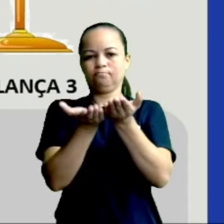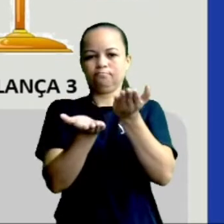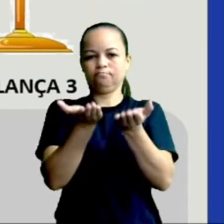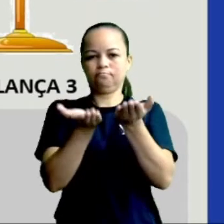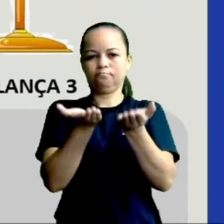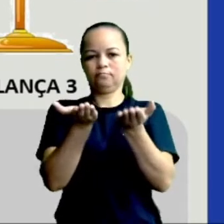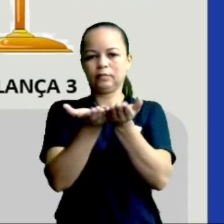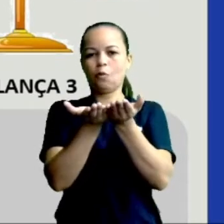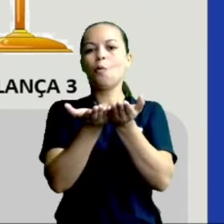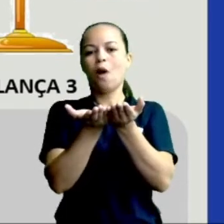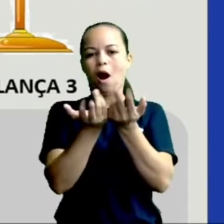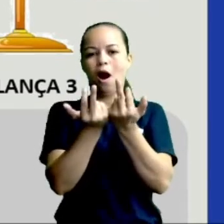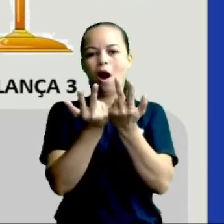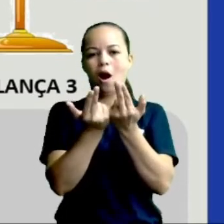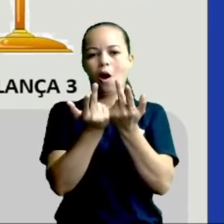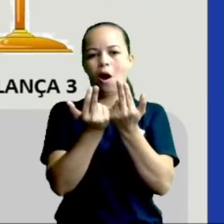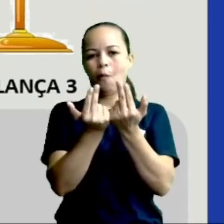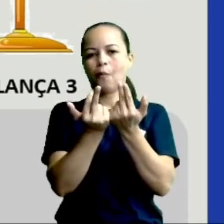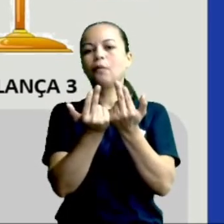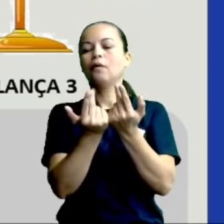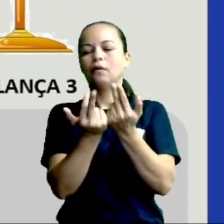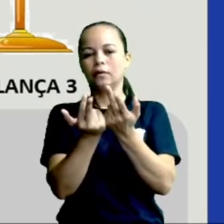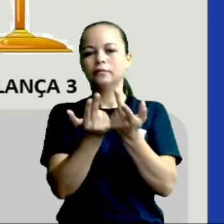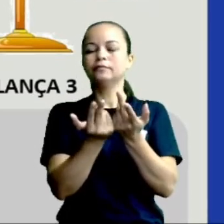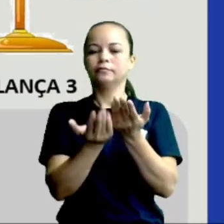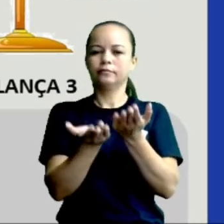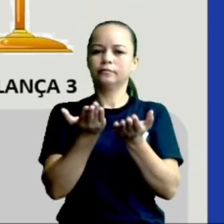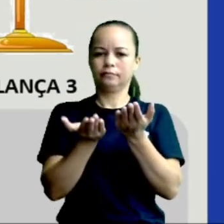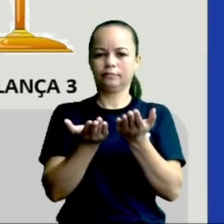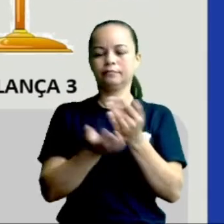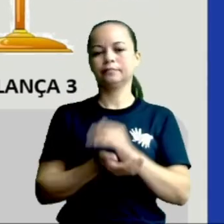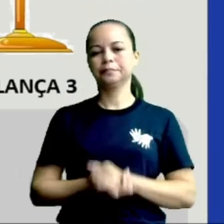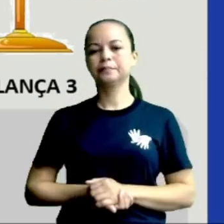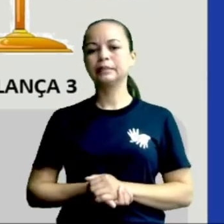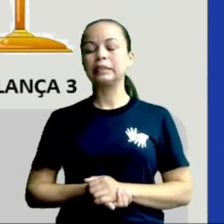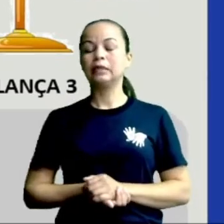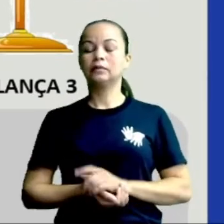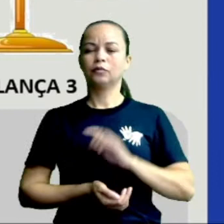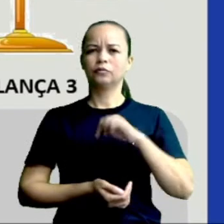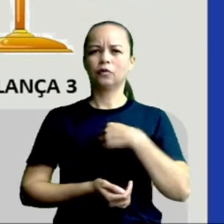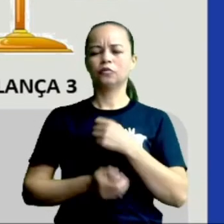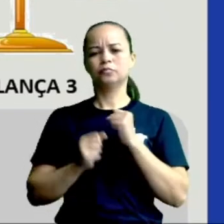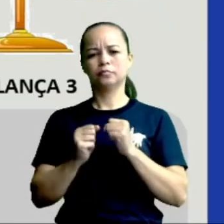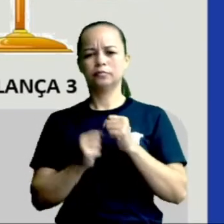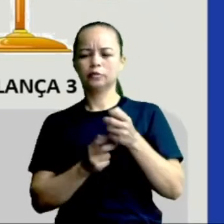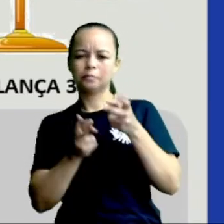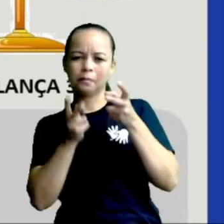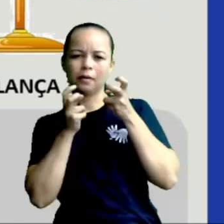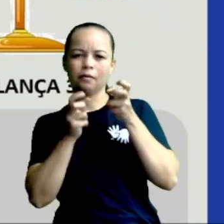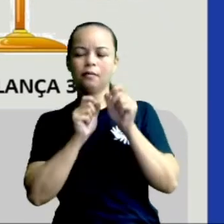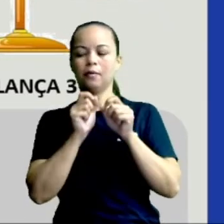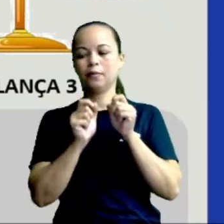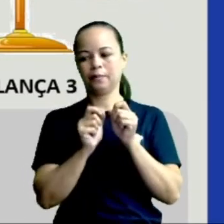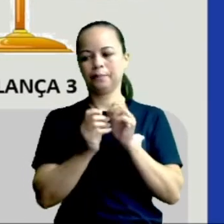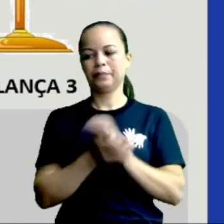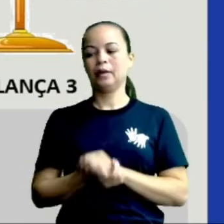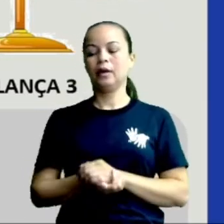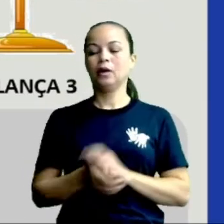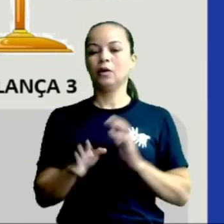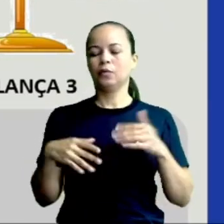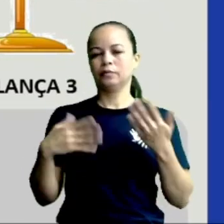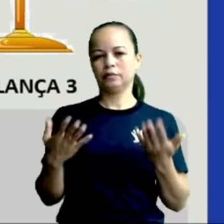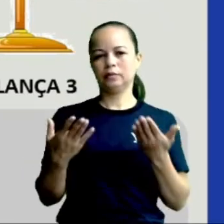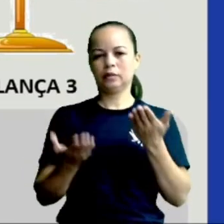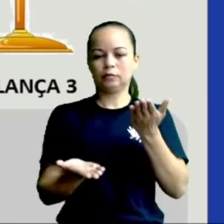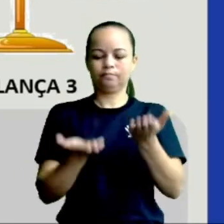nível o que representa uma situação de Equilíbrio entre os pratos que a gente pode perceber aí que quando que se